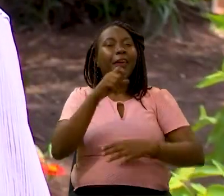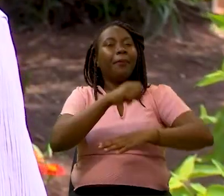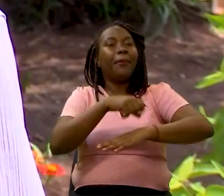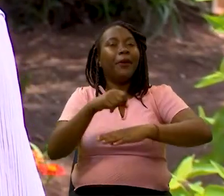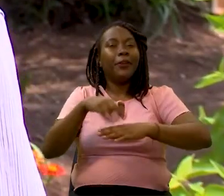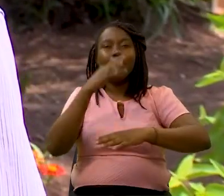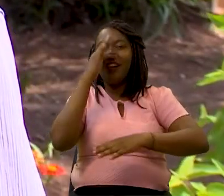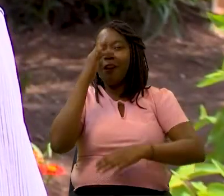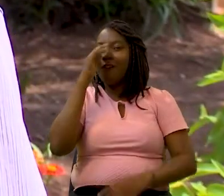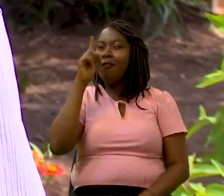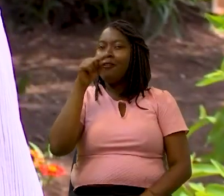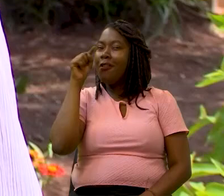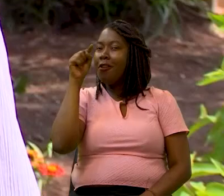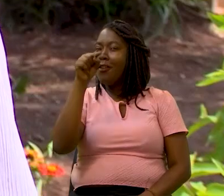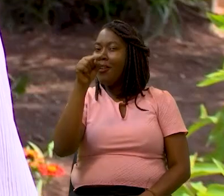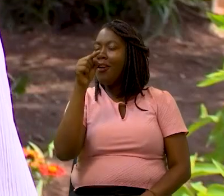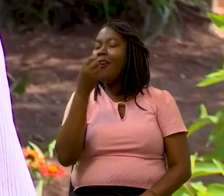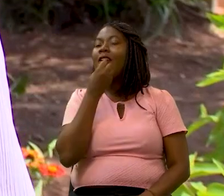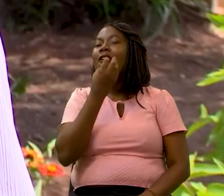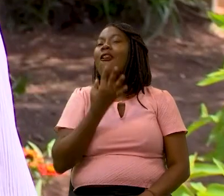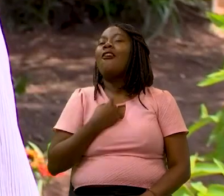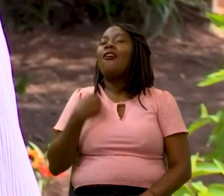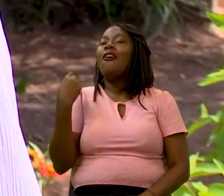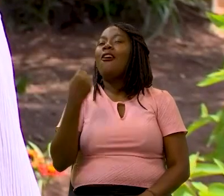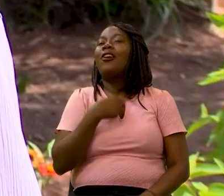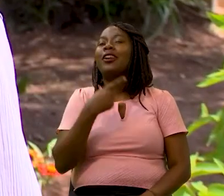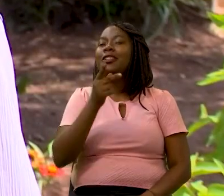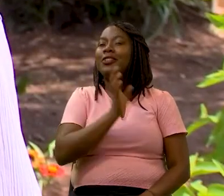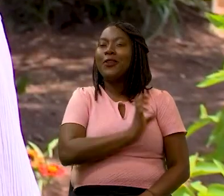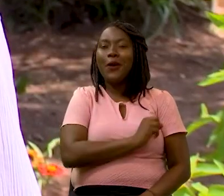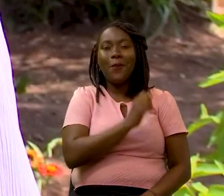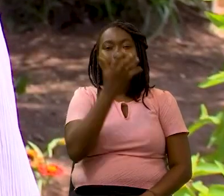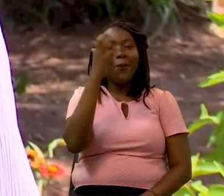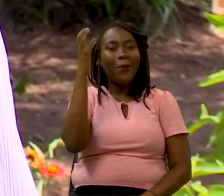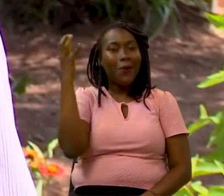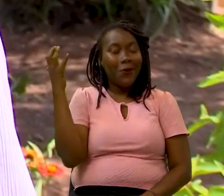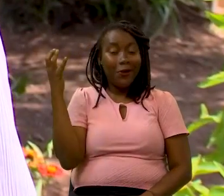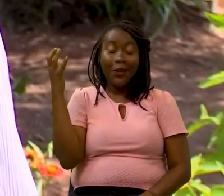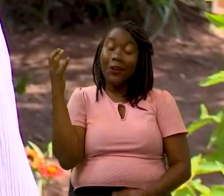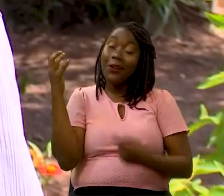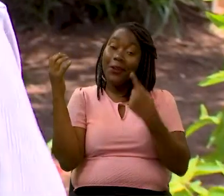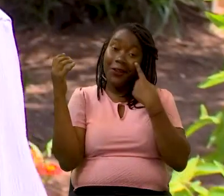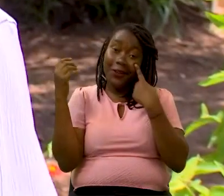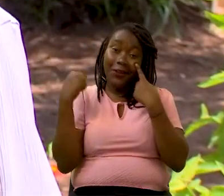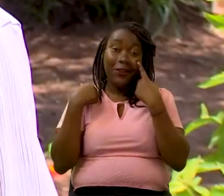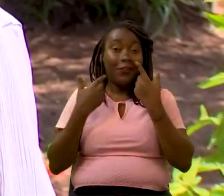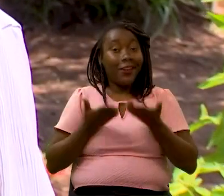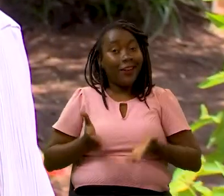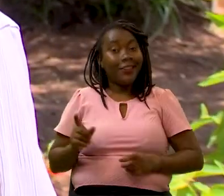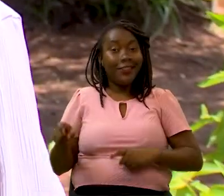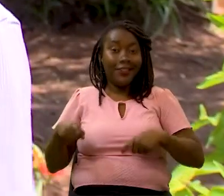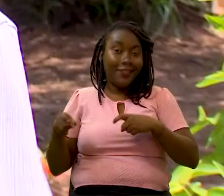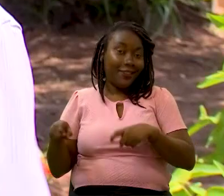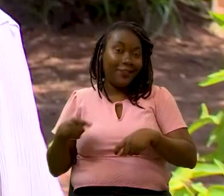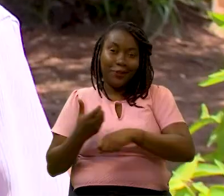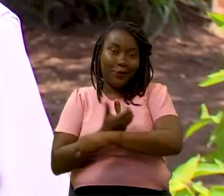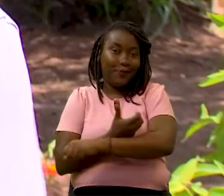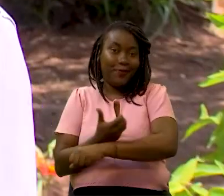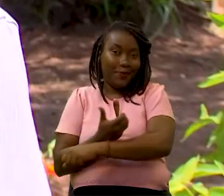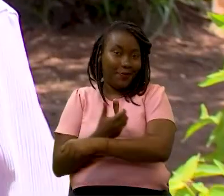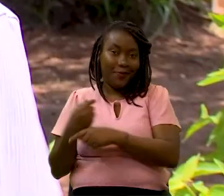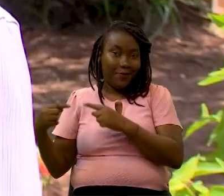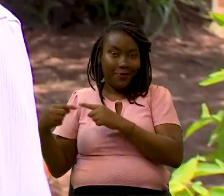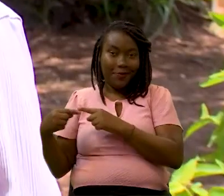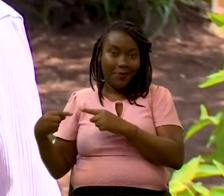sabendo que quem plantou essas flores aqui foi o senhor. Conta pra gente desse seu amor pela natureza. Olha, eu amo. Eu nasci em fazenda, no